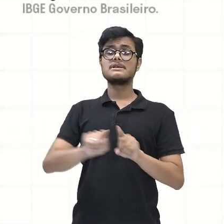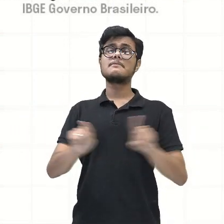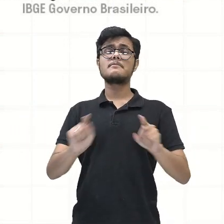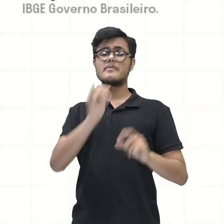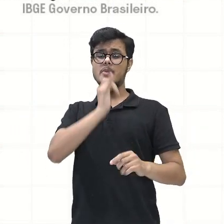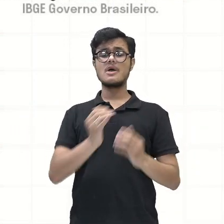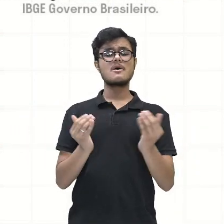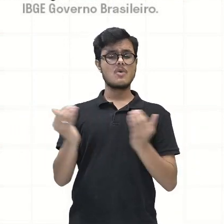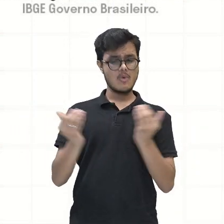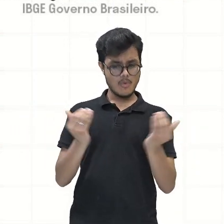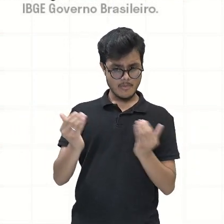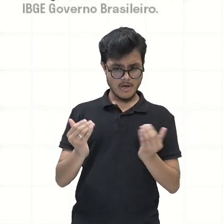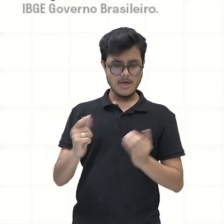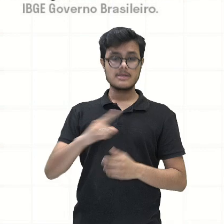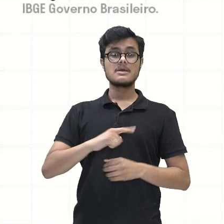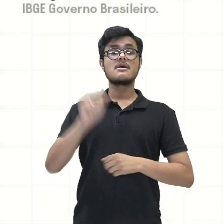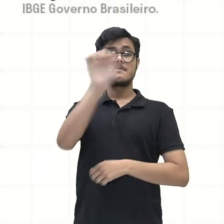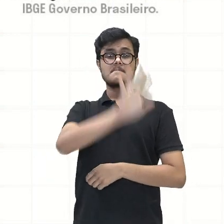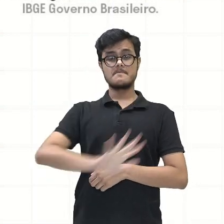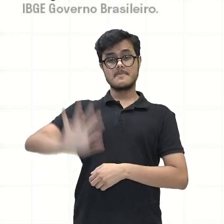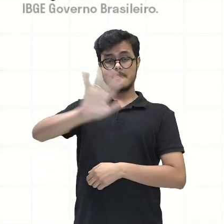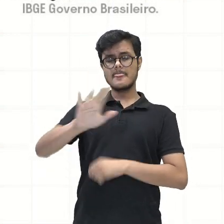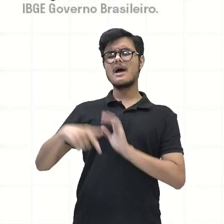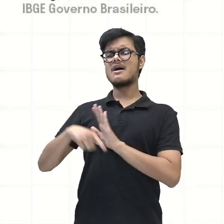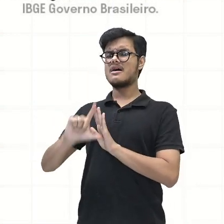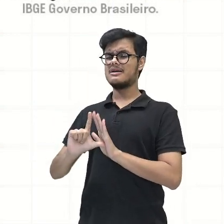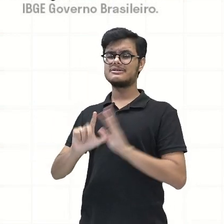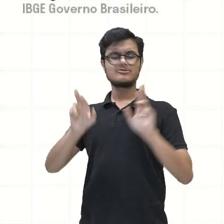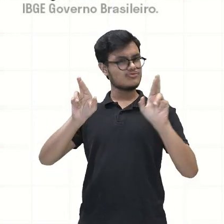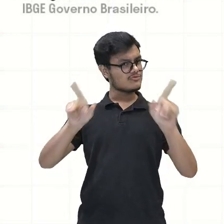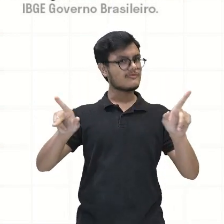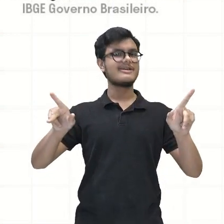comparar nos mapas, né, anteriores, a gente vai